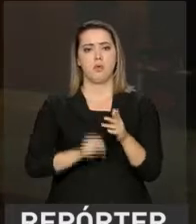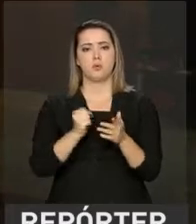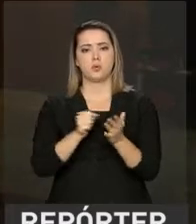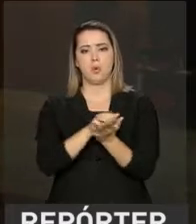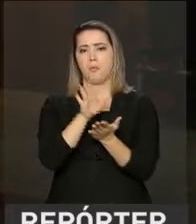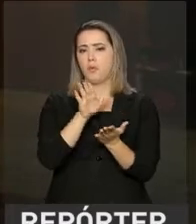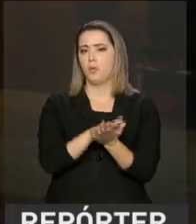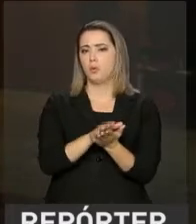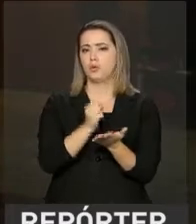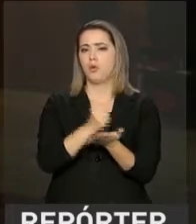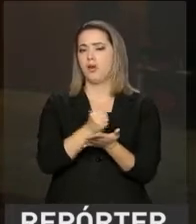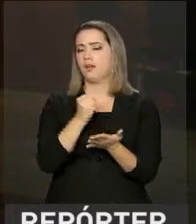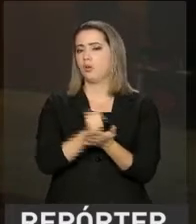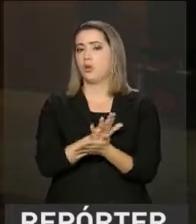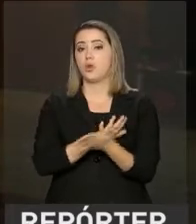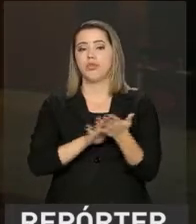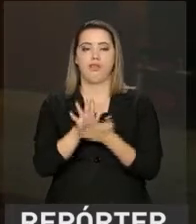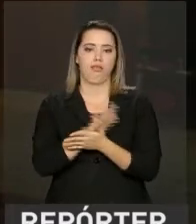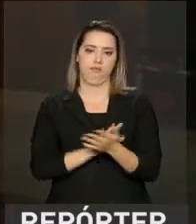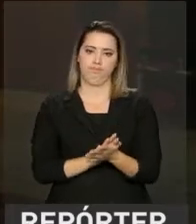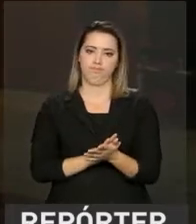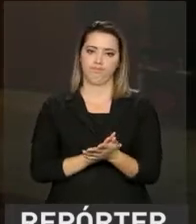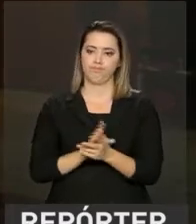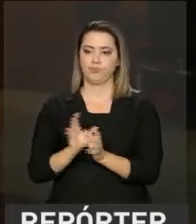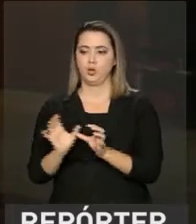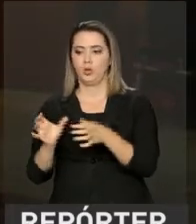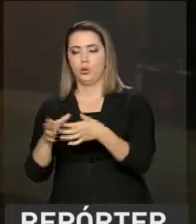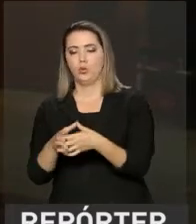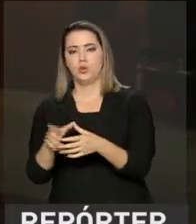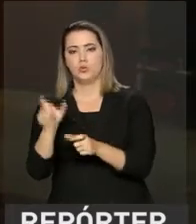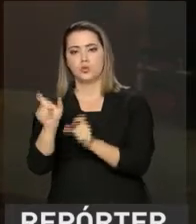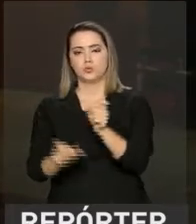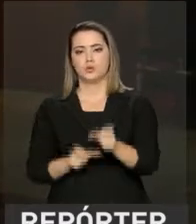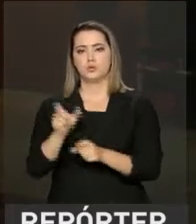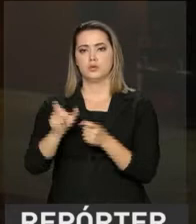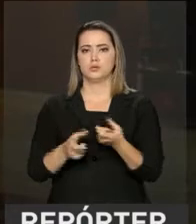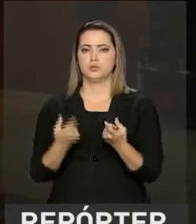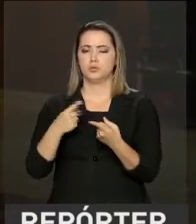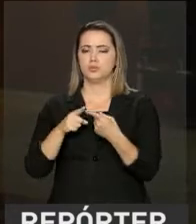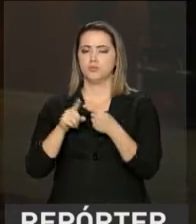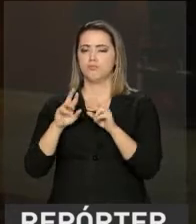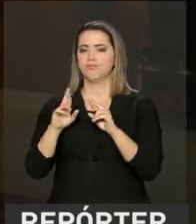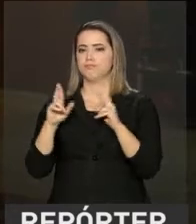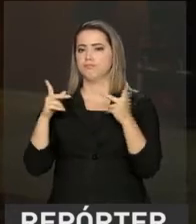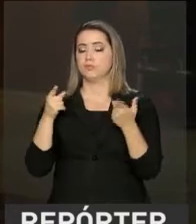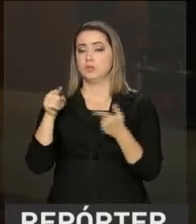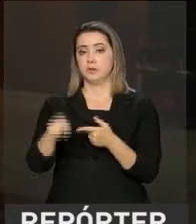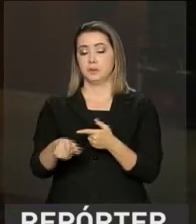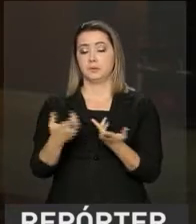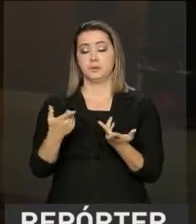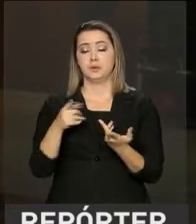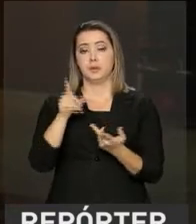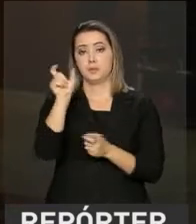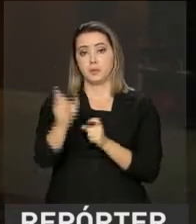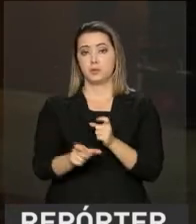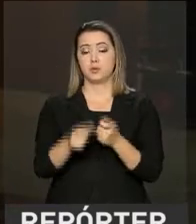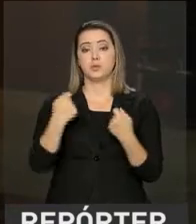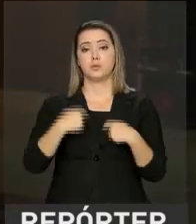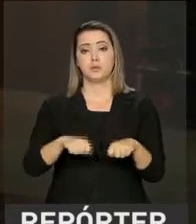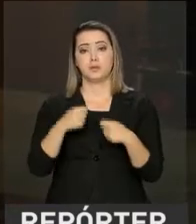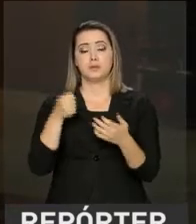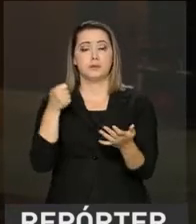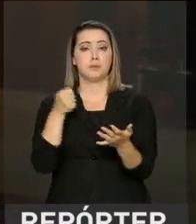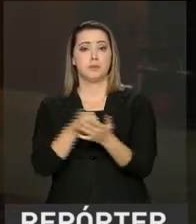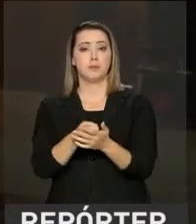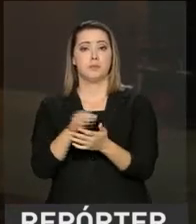ou taxa de cartório e outra frente voltada às famílias que não se enquadram nesse perfil neste caso o morador terá de arcar com